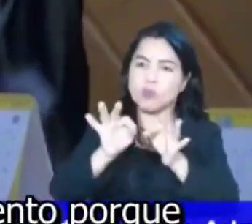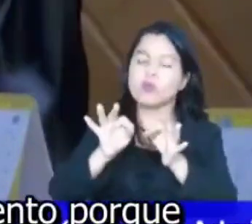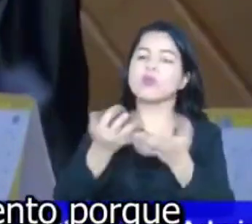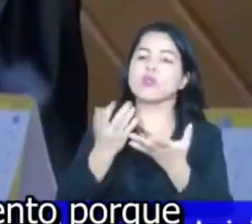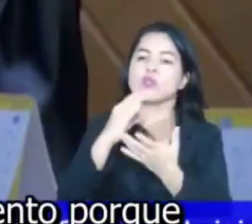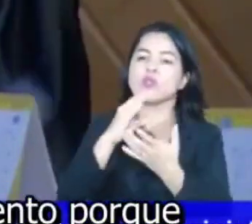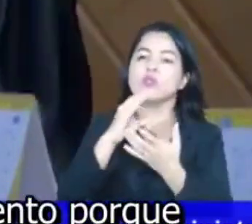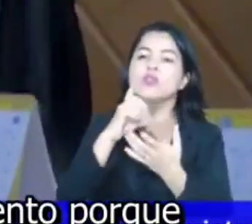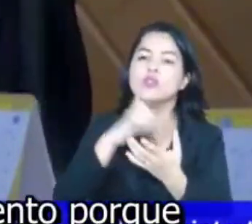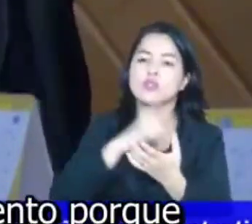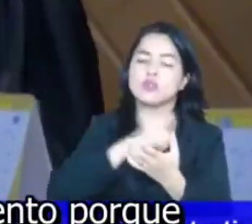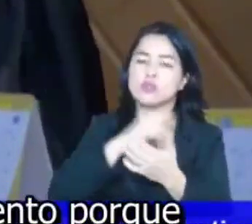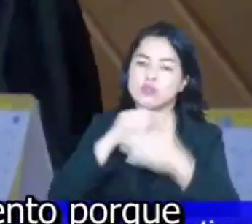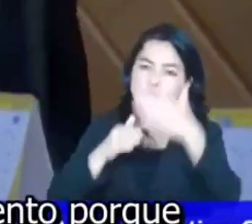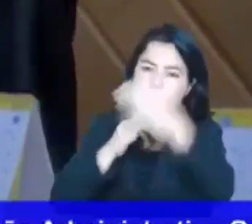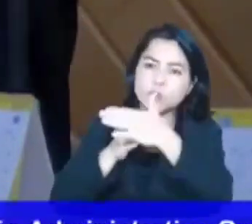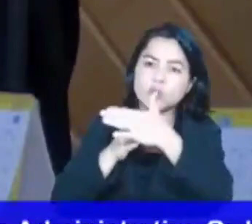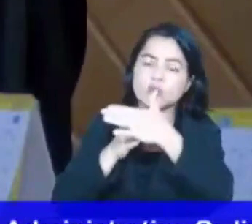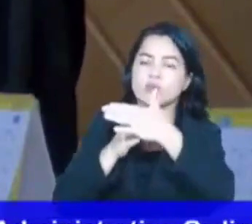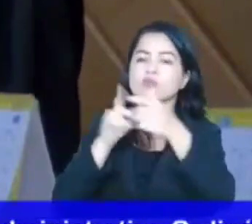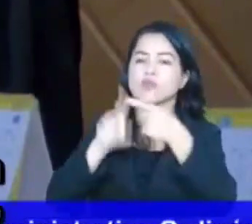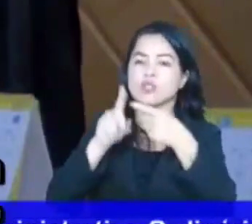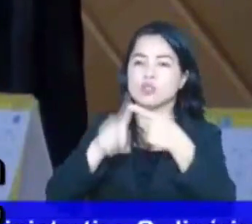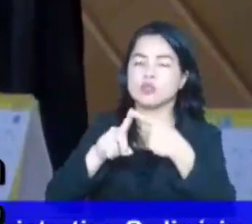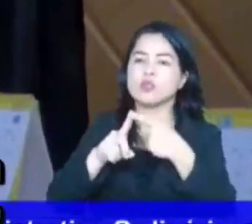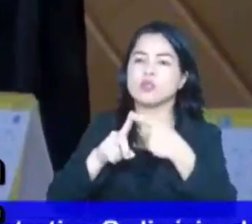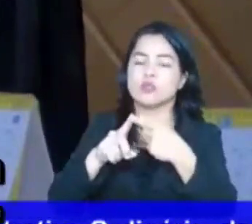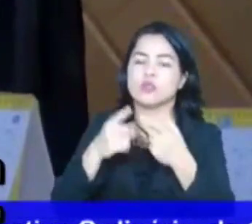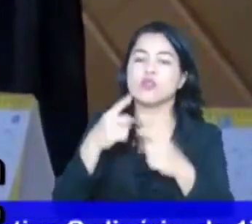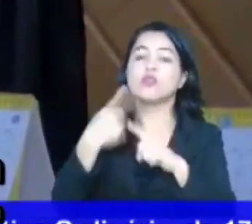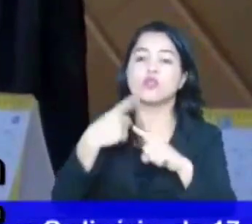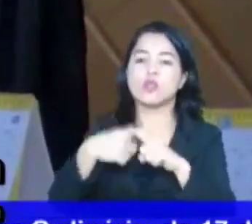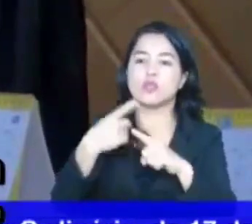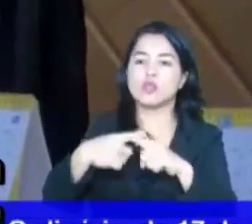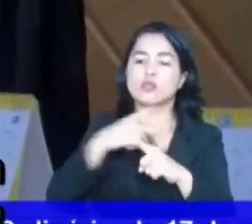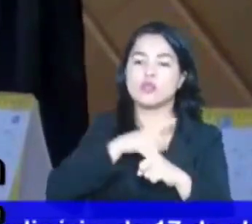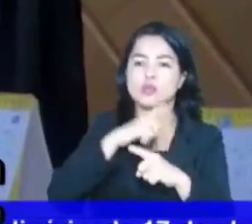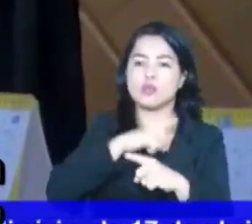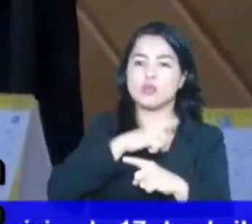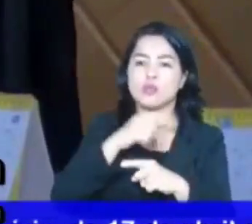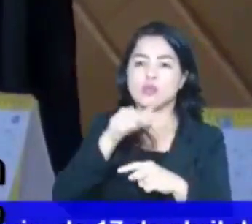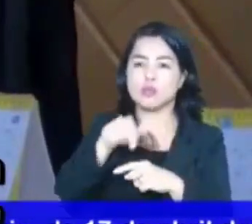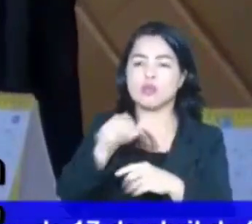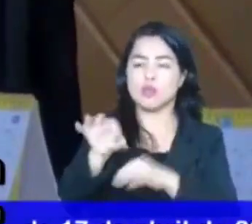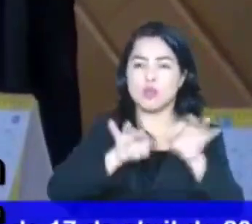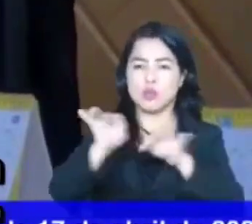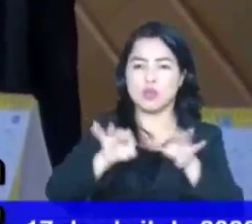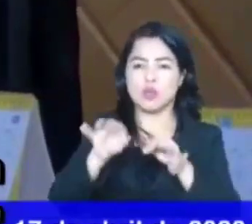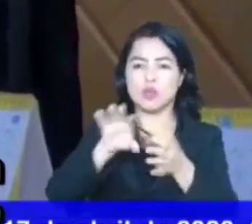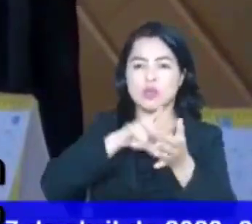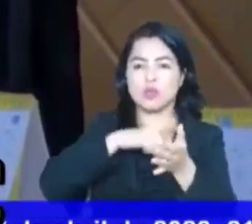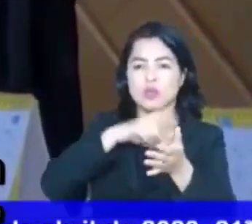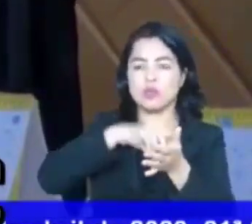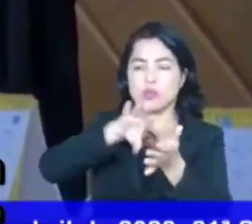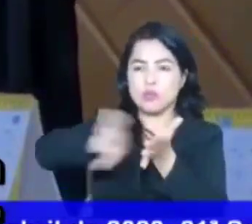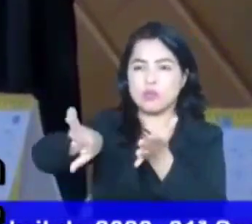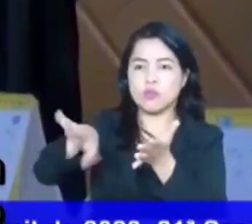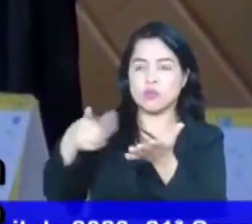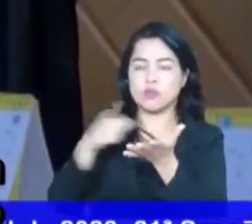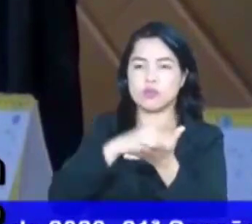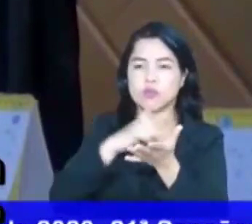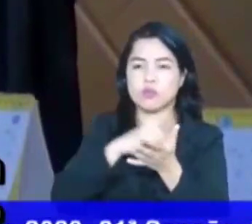de suspeição e de impedimento, porque, em alguma medida, configura uma retirada, uma parcela